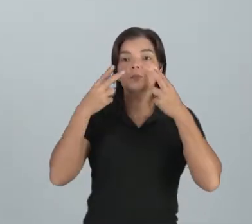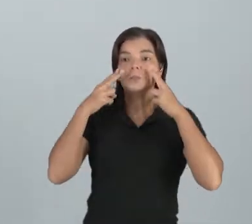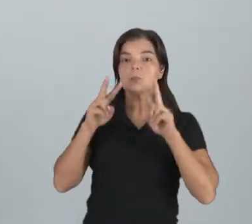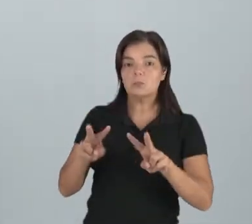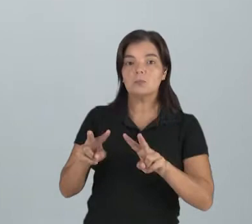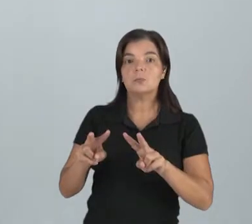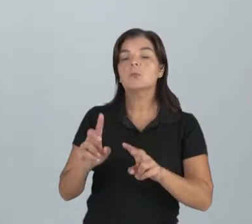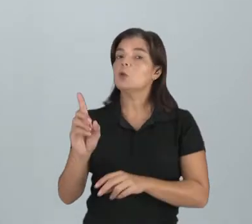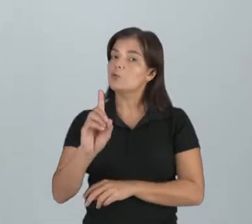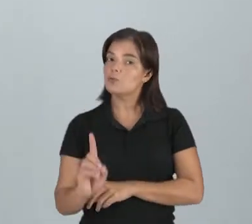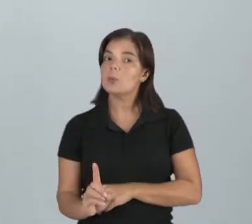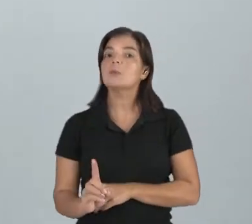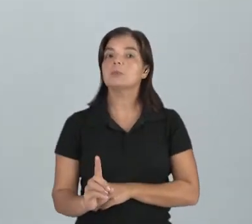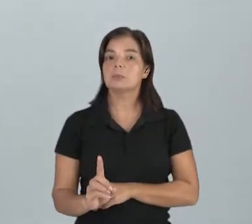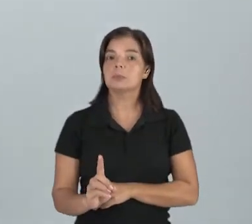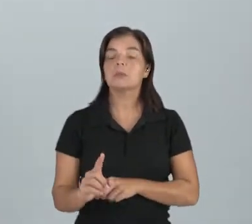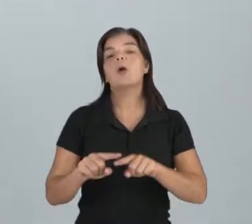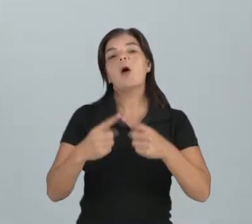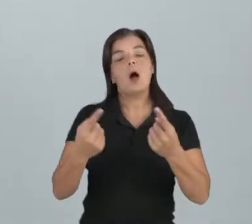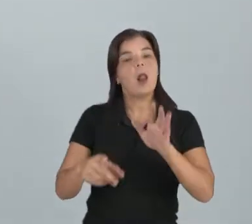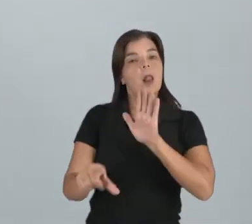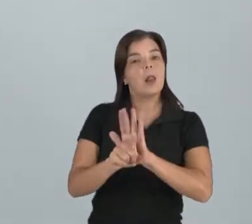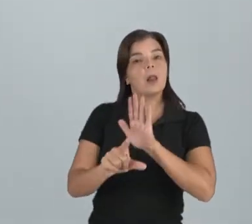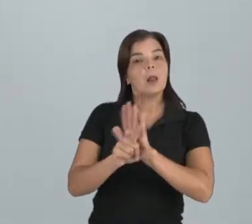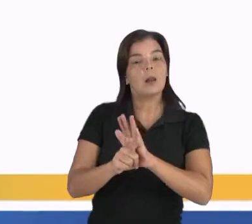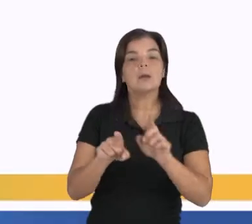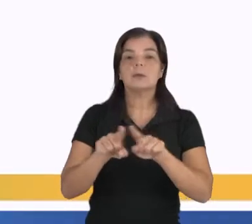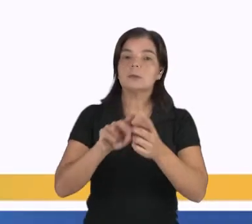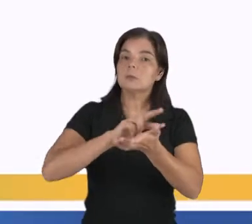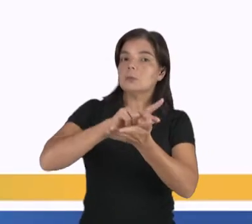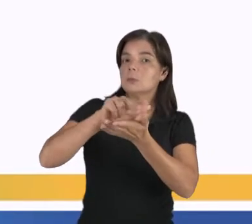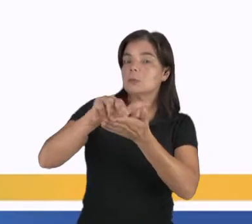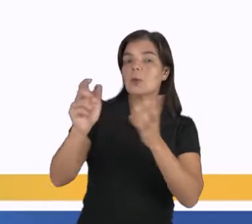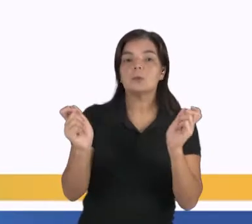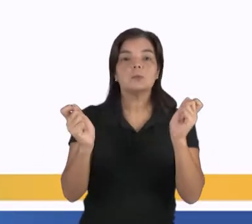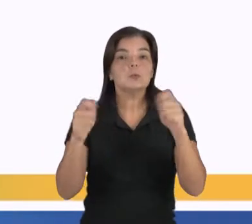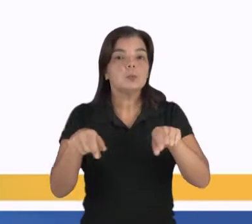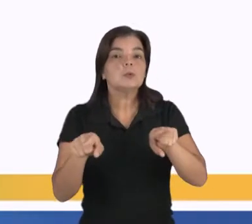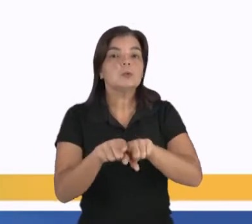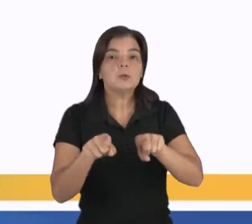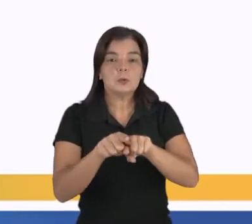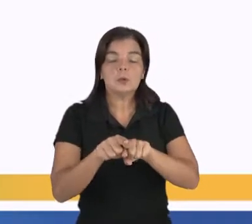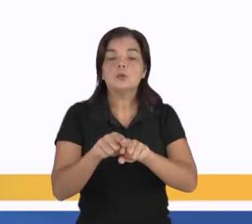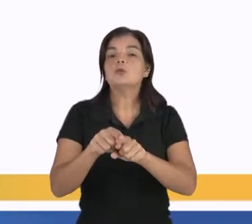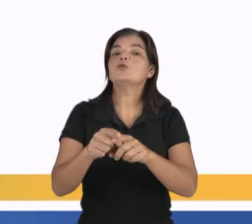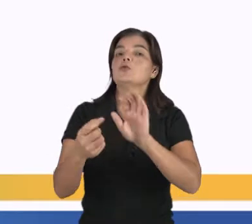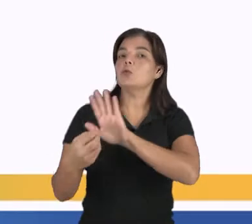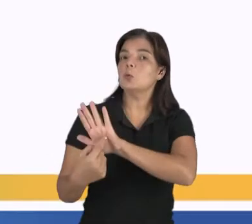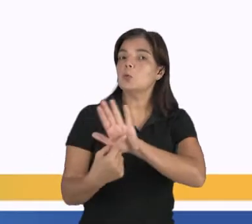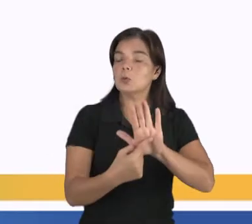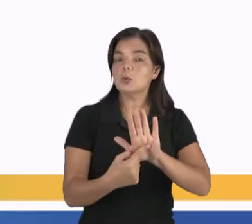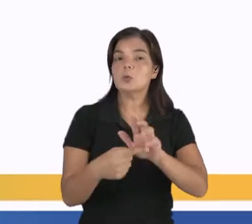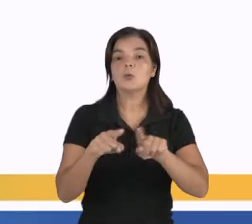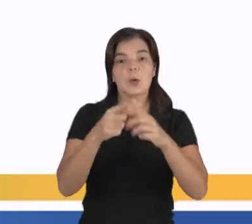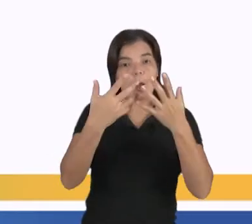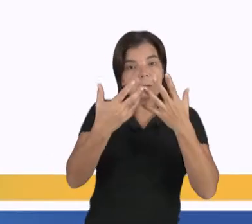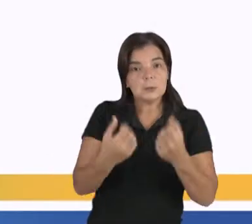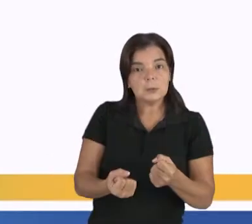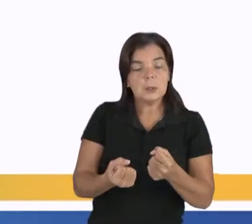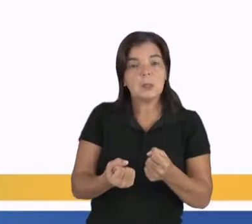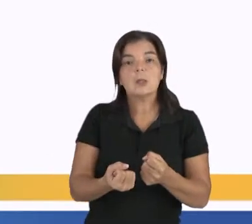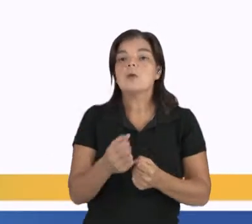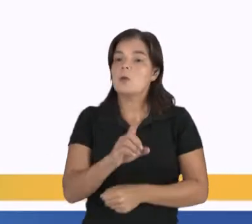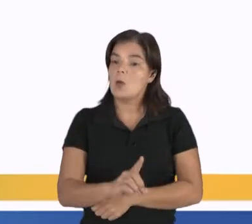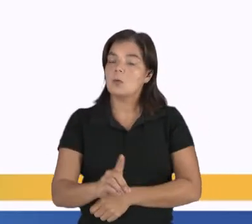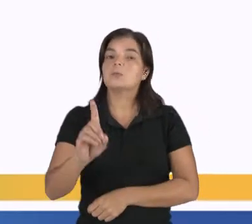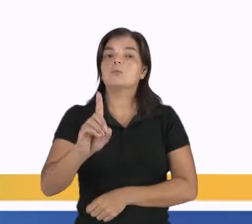do transcendente, além da variada possibilidade de mediação entre o adepto e a